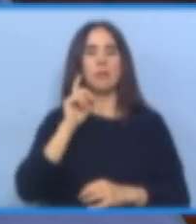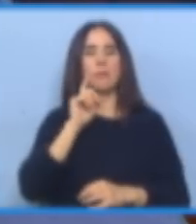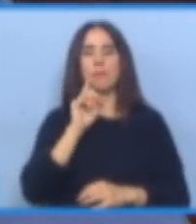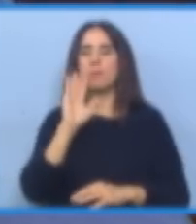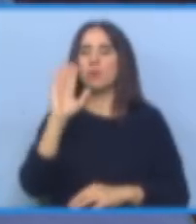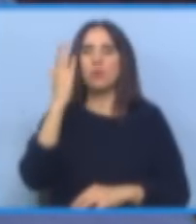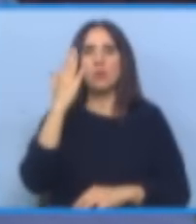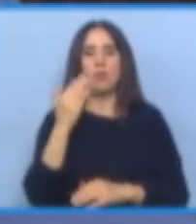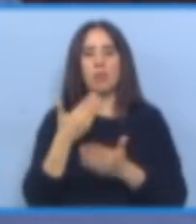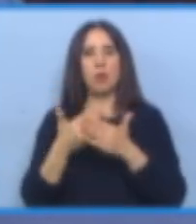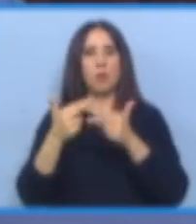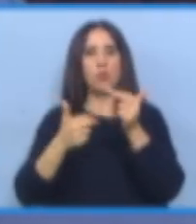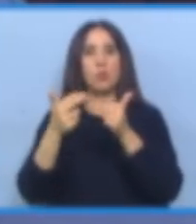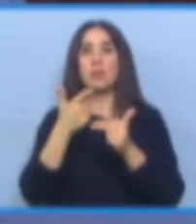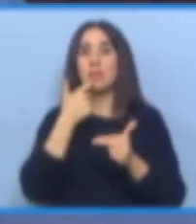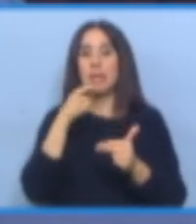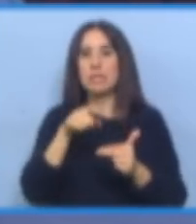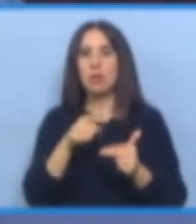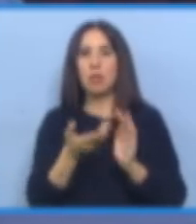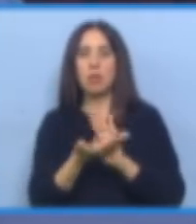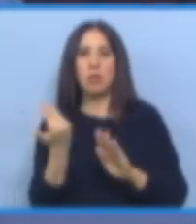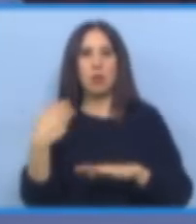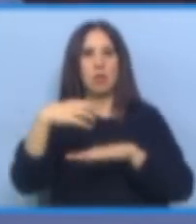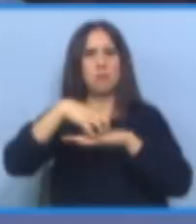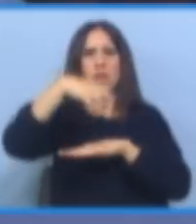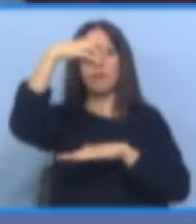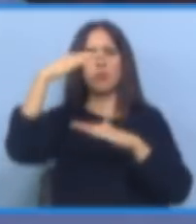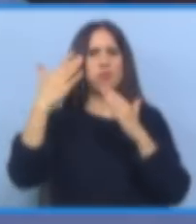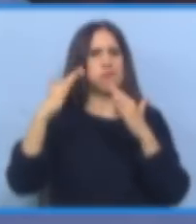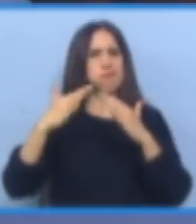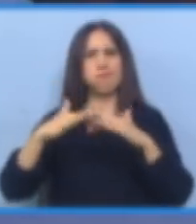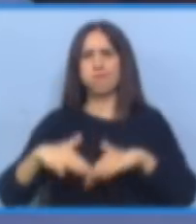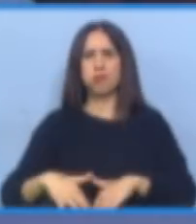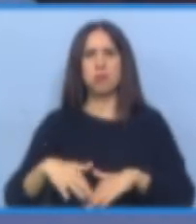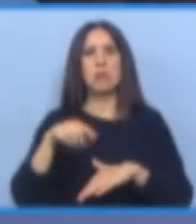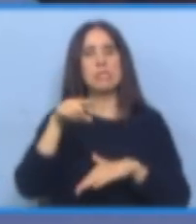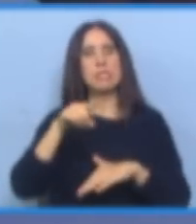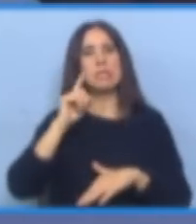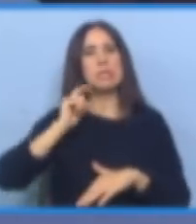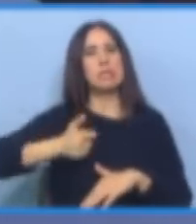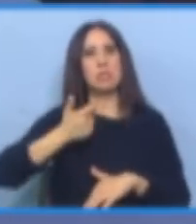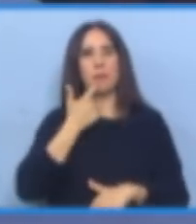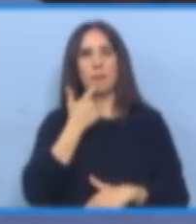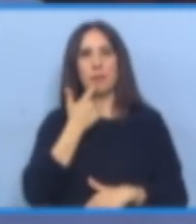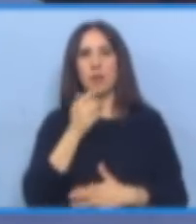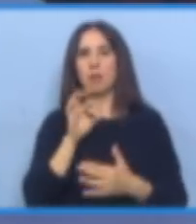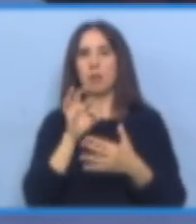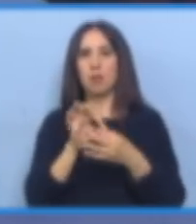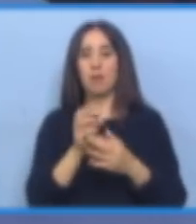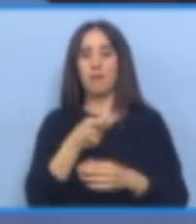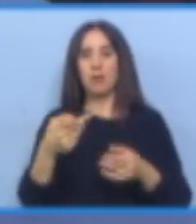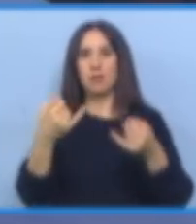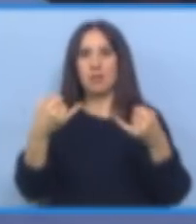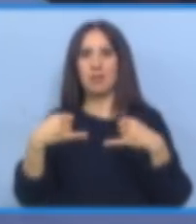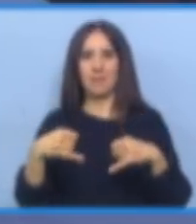fundamental na construção. Se tiras a pedra angular, o edifício vai abaixo. Então ela é a pedra principal. Isso está em relação com a frase que vem